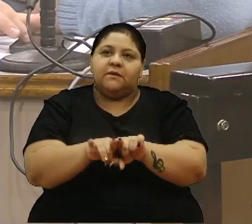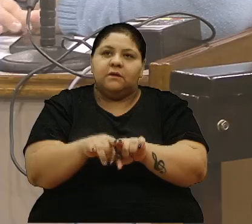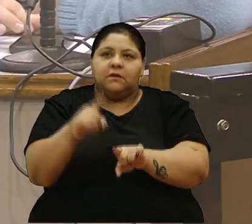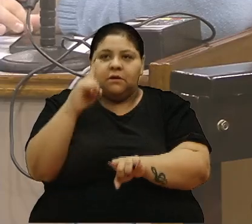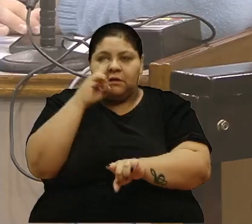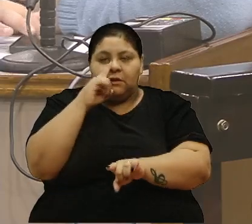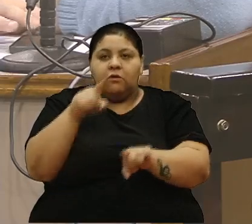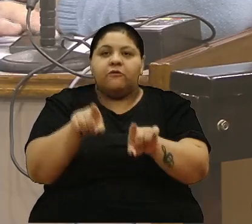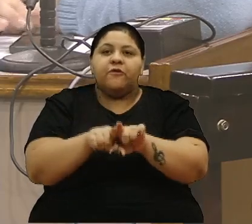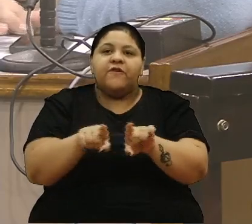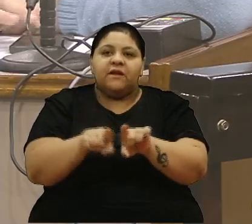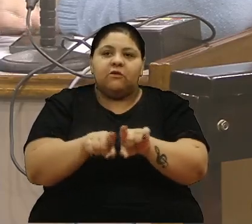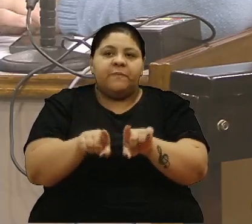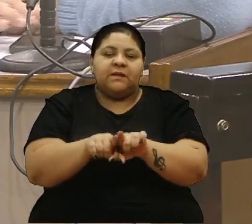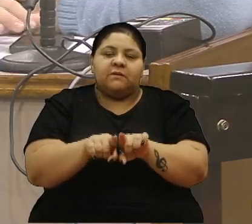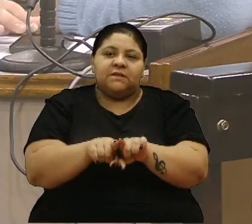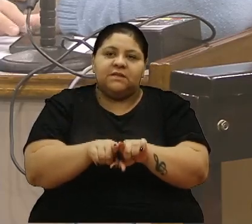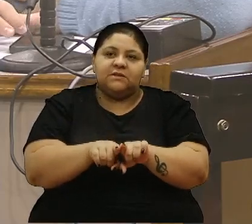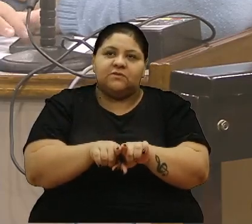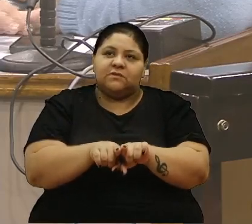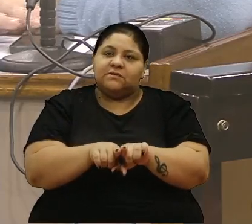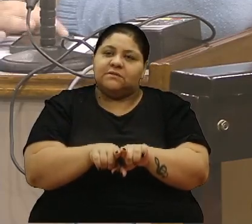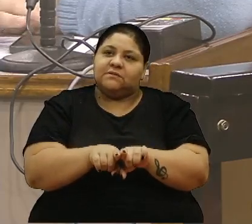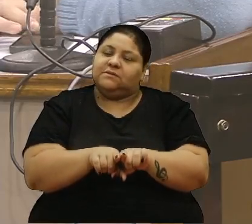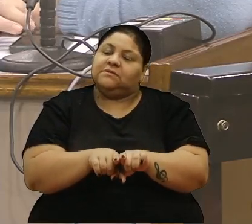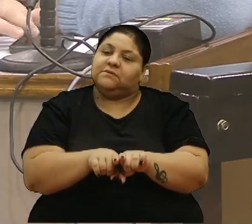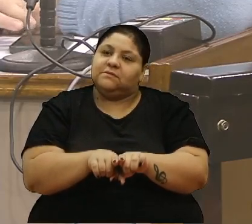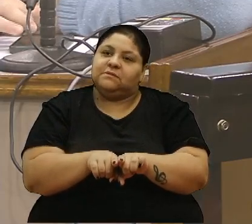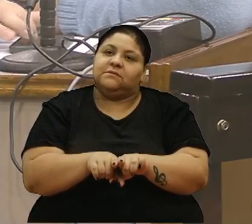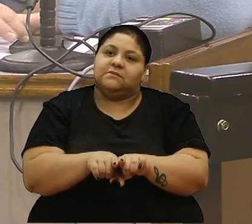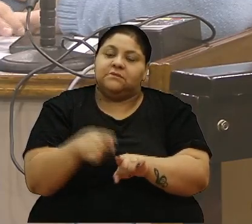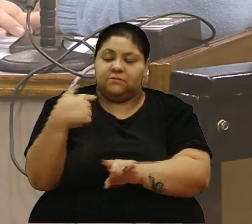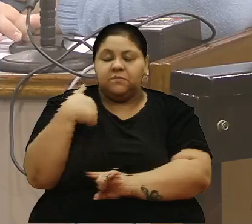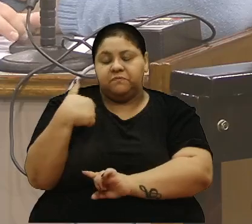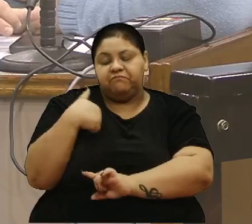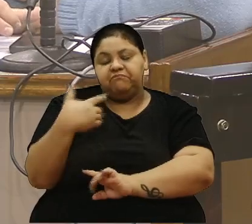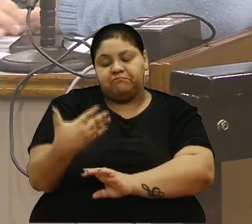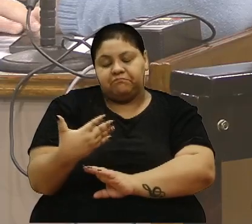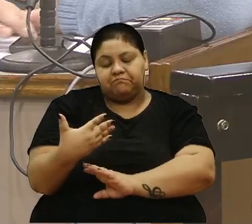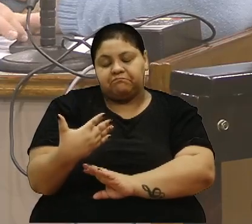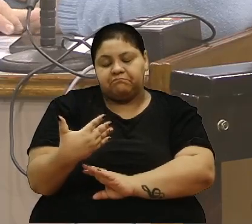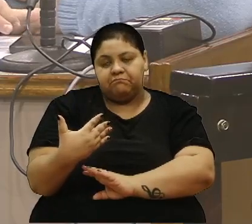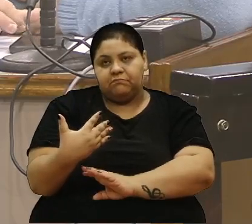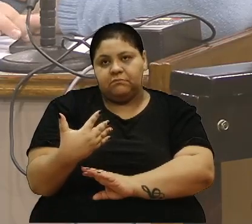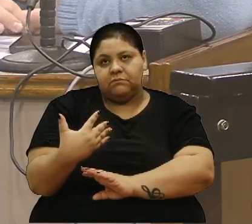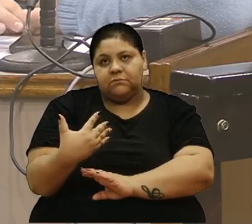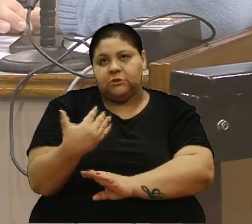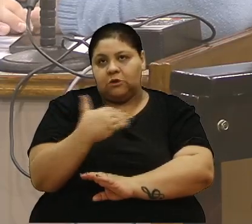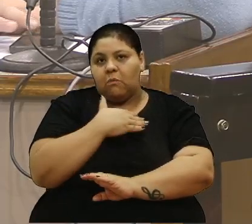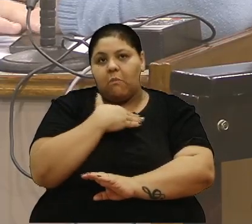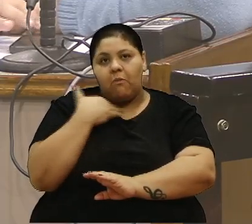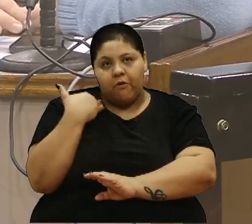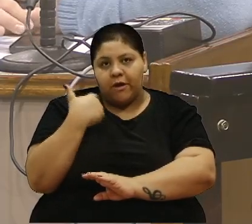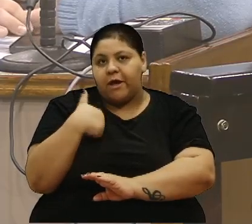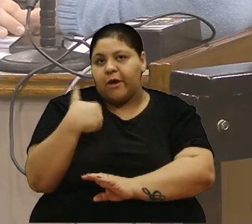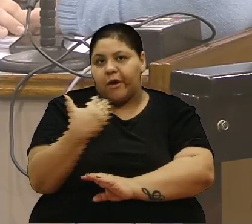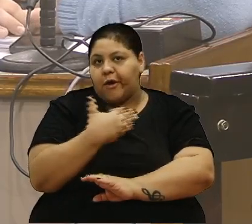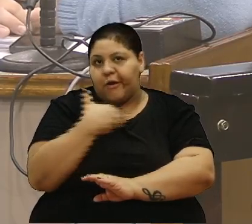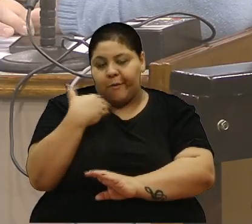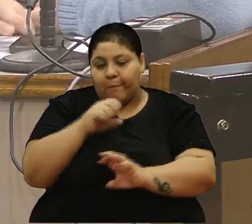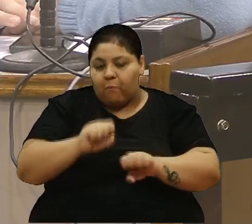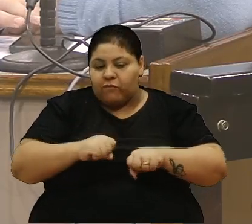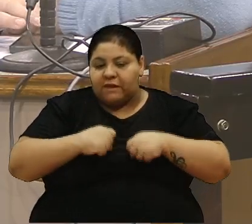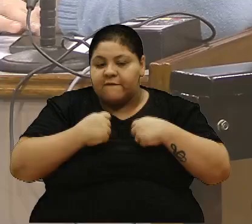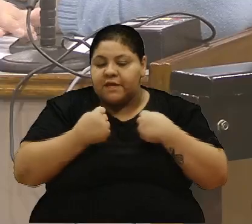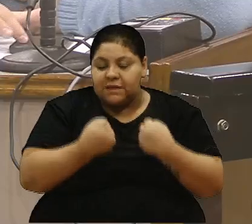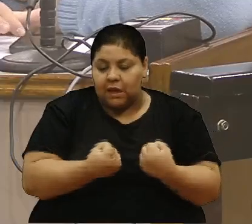tem o instinto de mãe, de proteção. E eu, assim como eu morrerei defendendo,